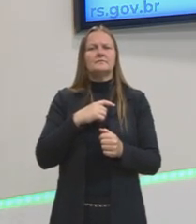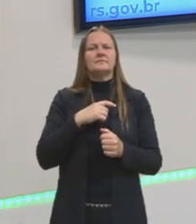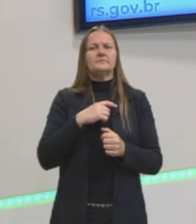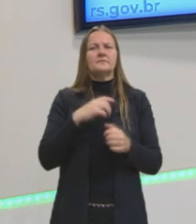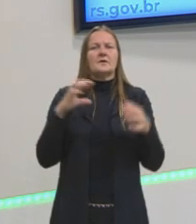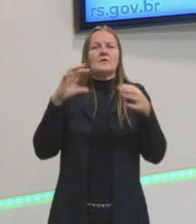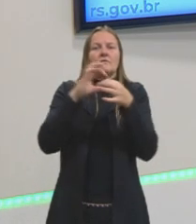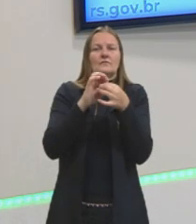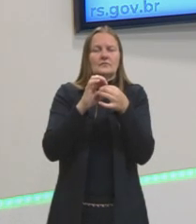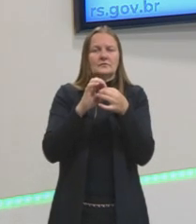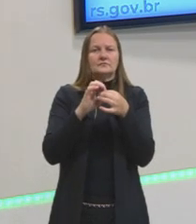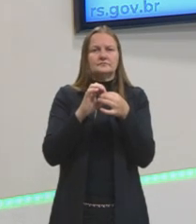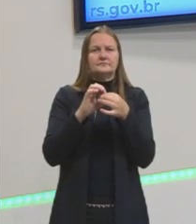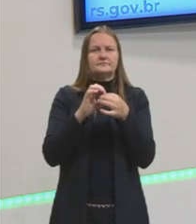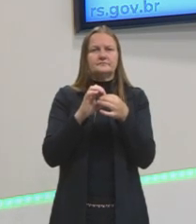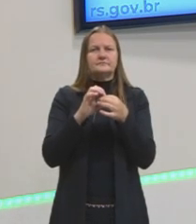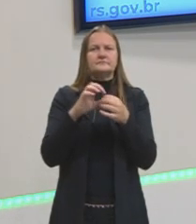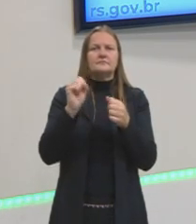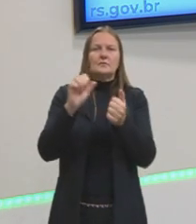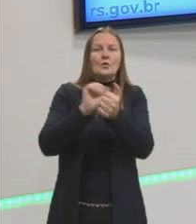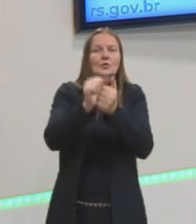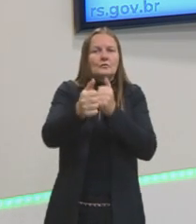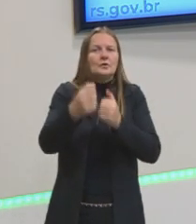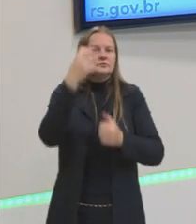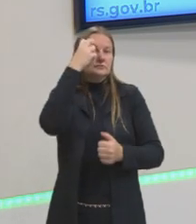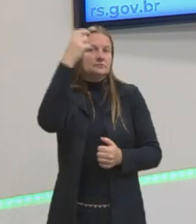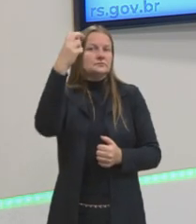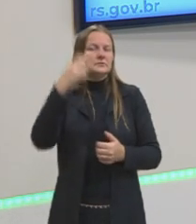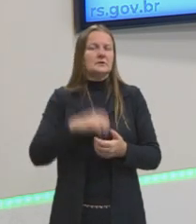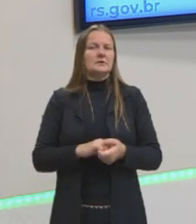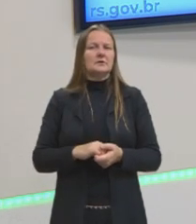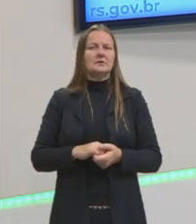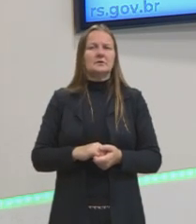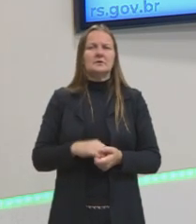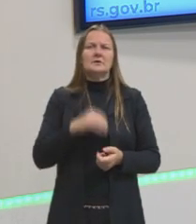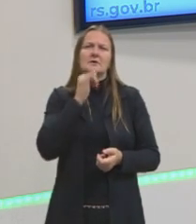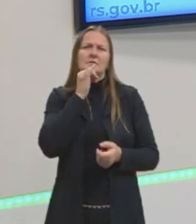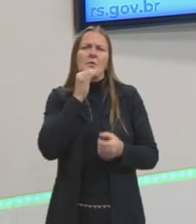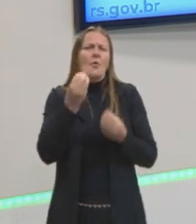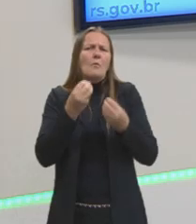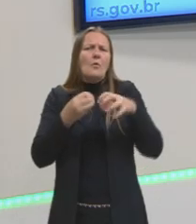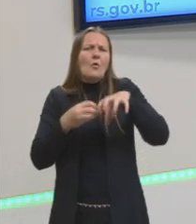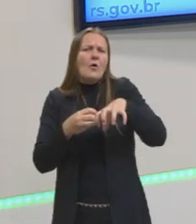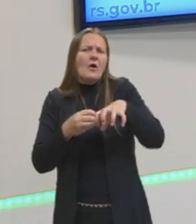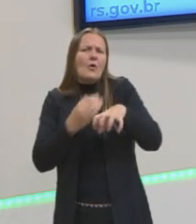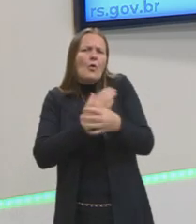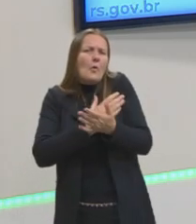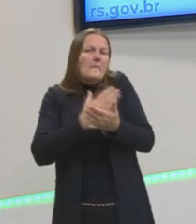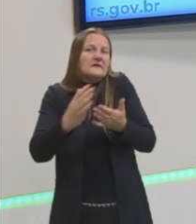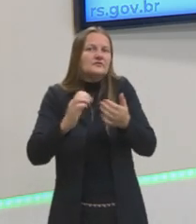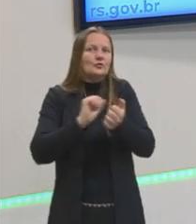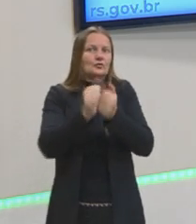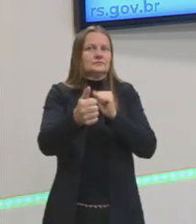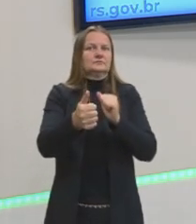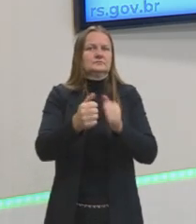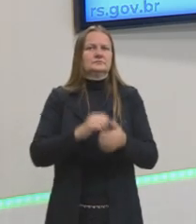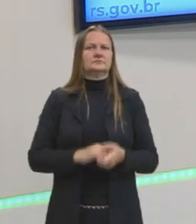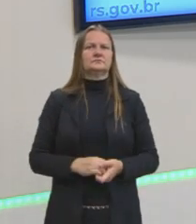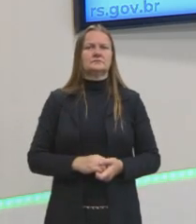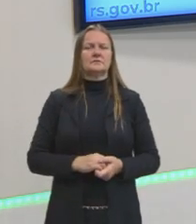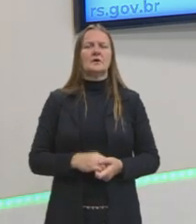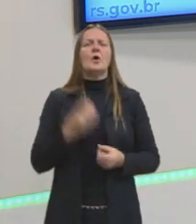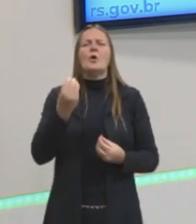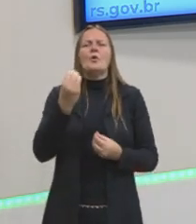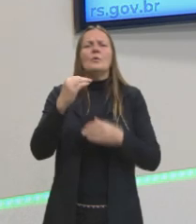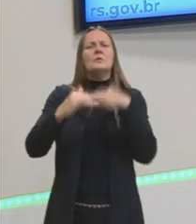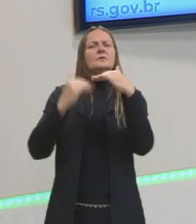atividades braçais isso ou esportes intelectuais Veja a raiz desses esportes de onde eles vêm bom com